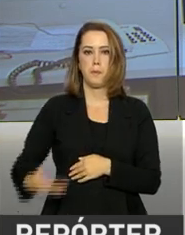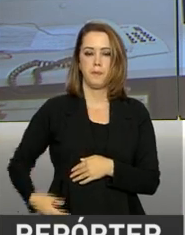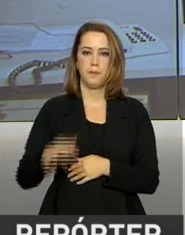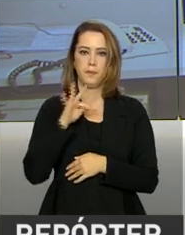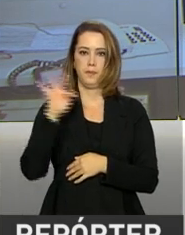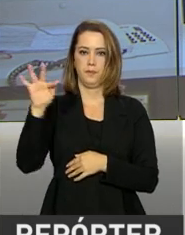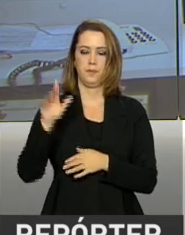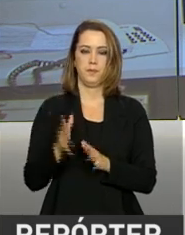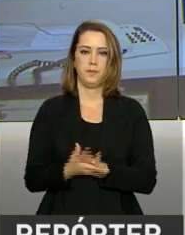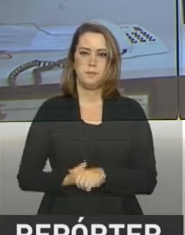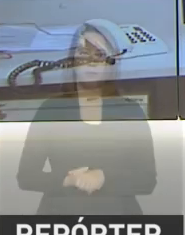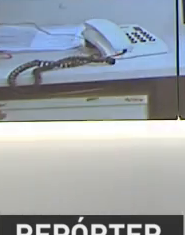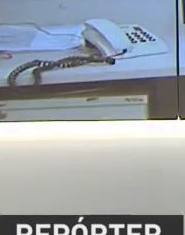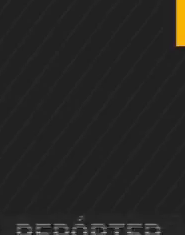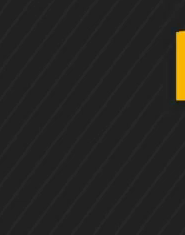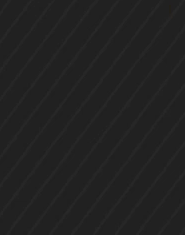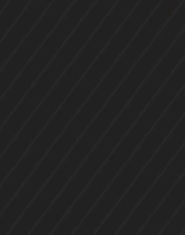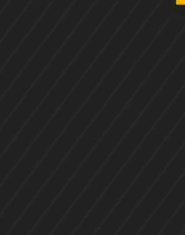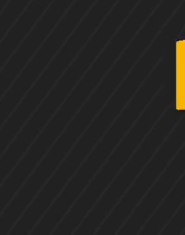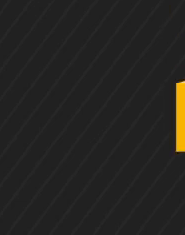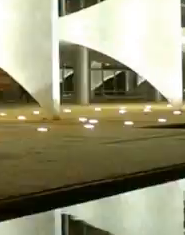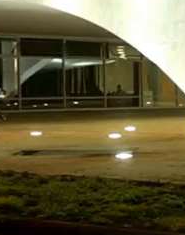TV do Governo Federal